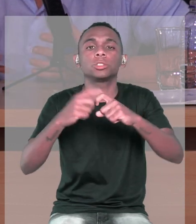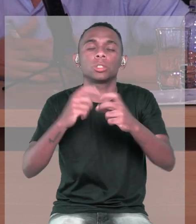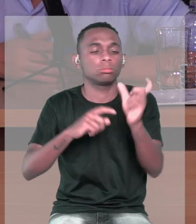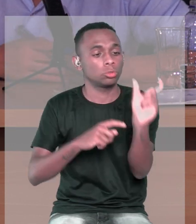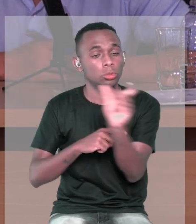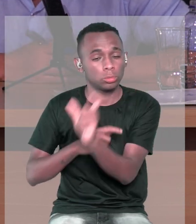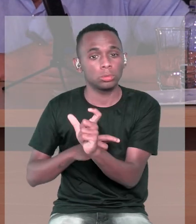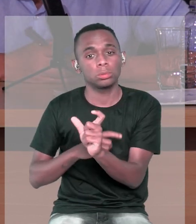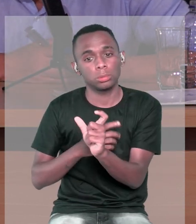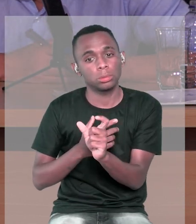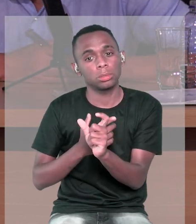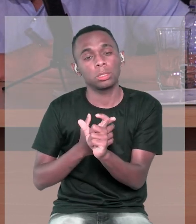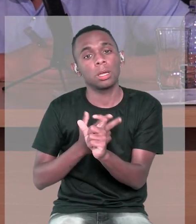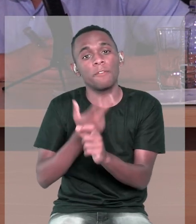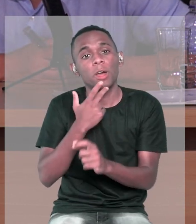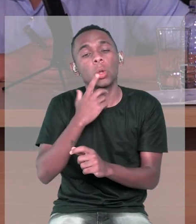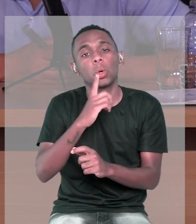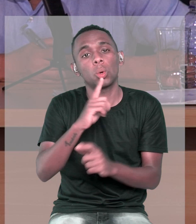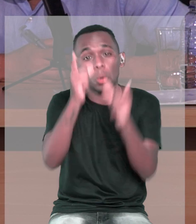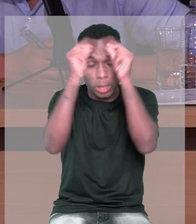termos gregos que eu não consegui guardar.